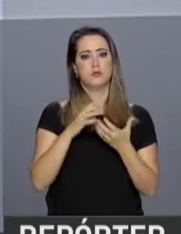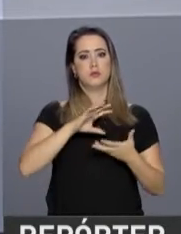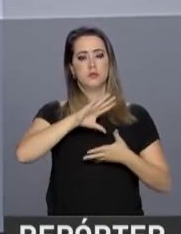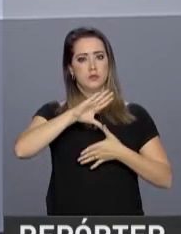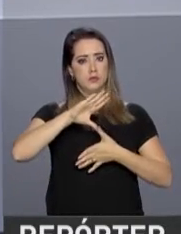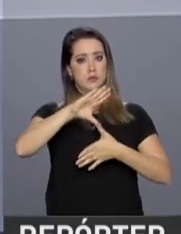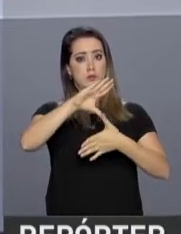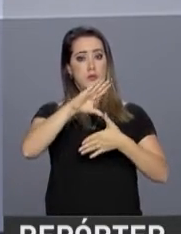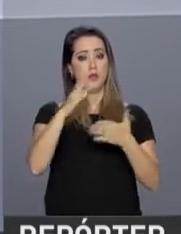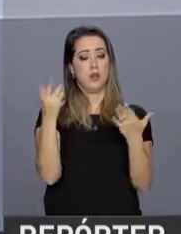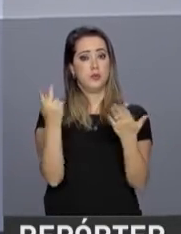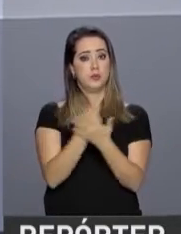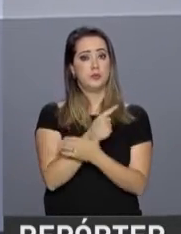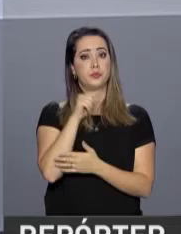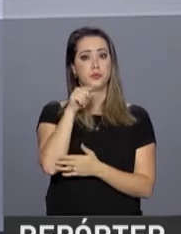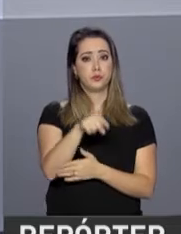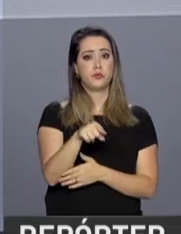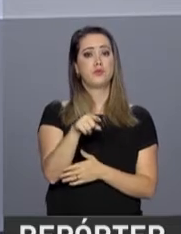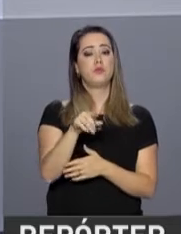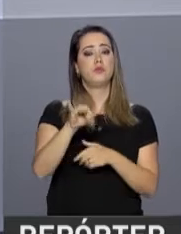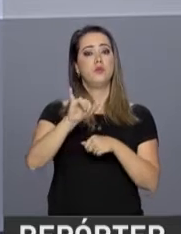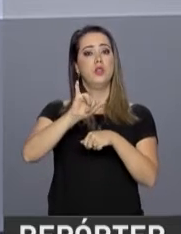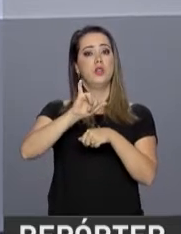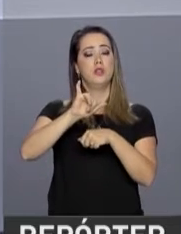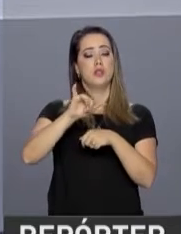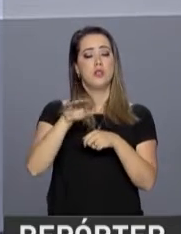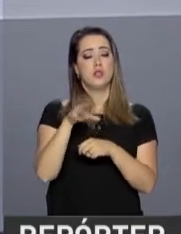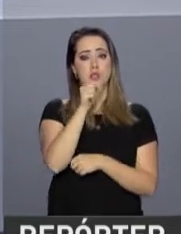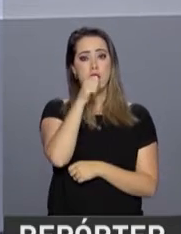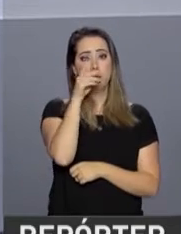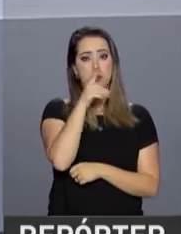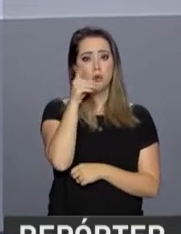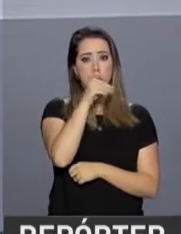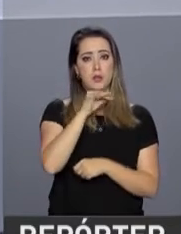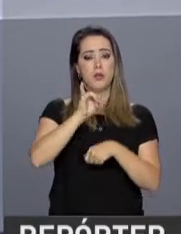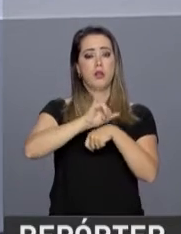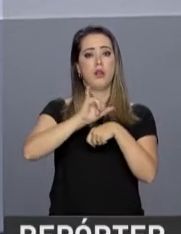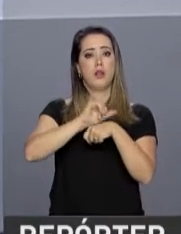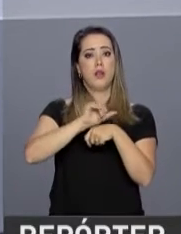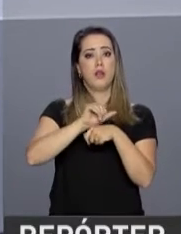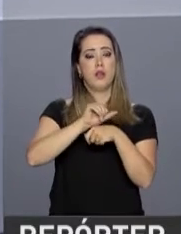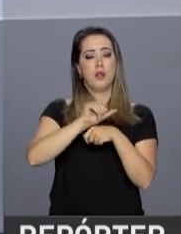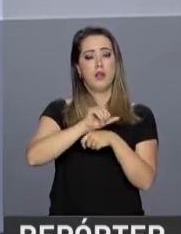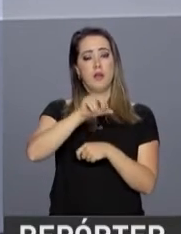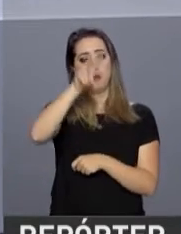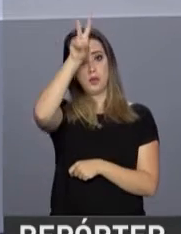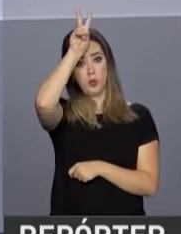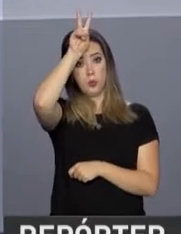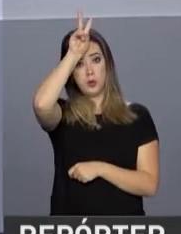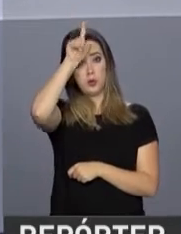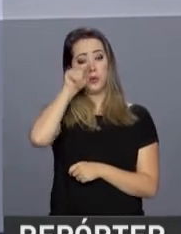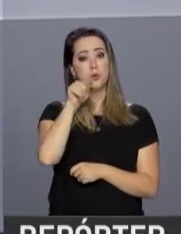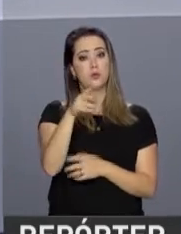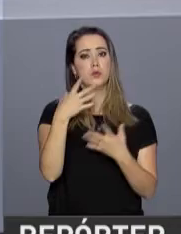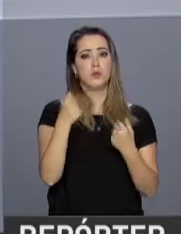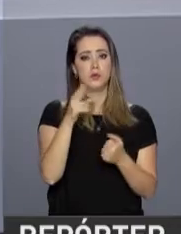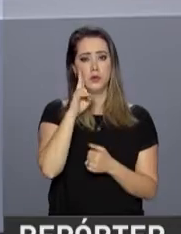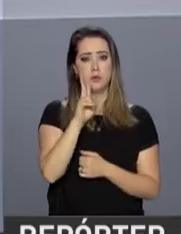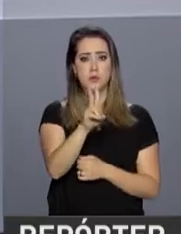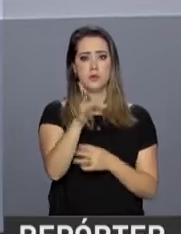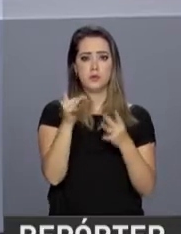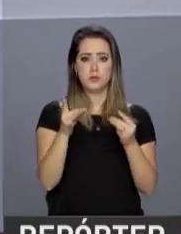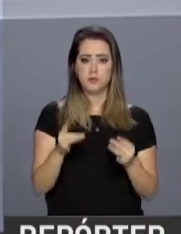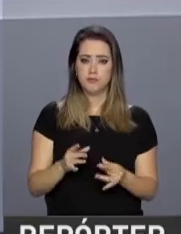acontece neste fim de semana em lima capital do peru o repórter paulo la sálvia já está lá e conta conta pra gente